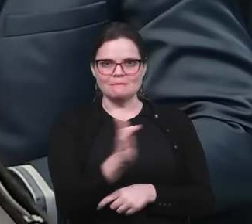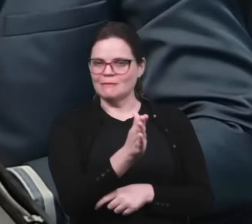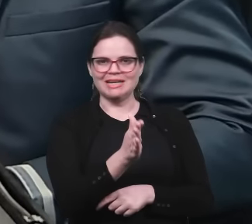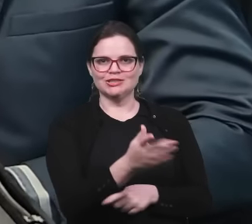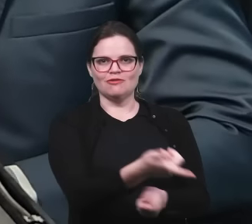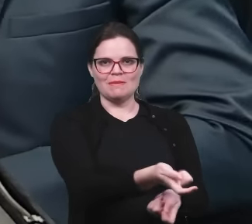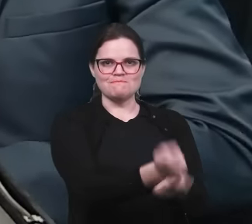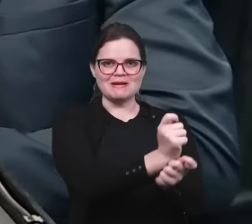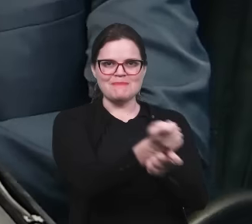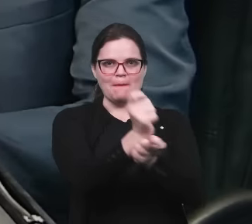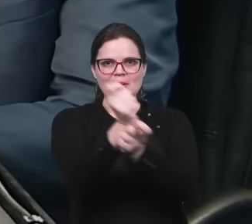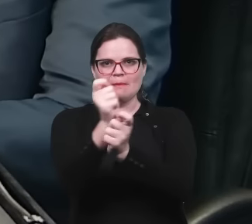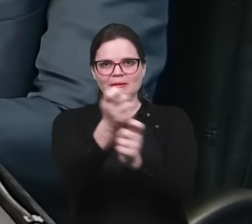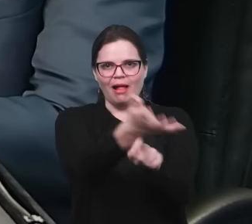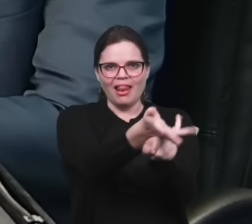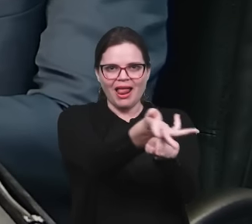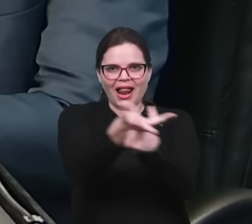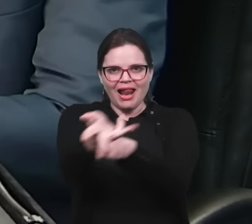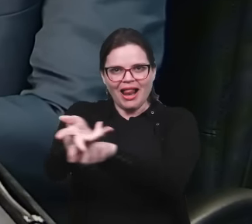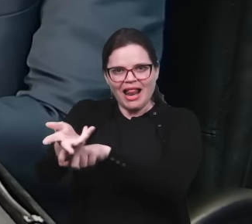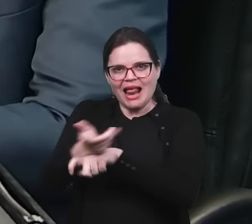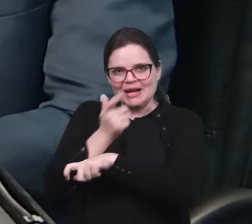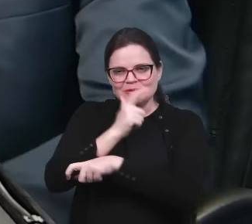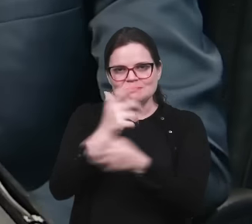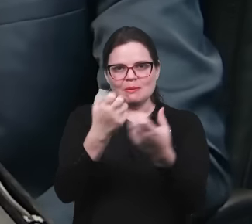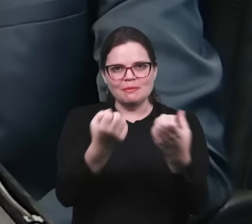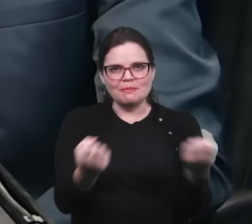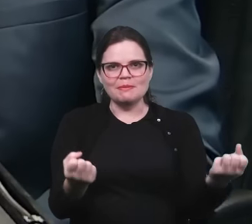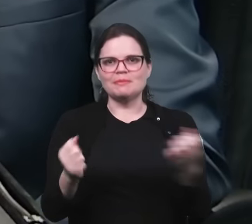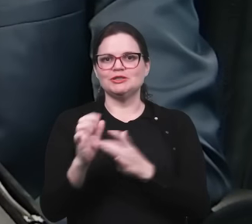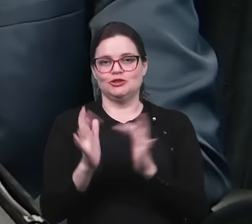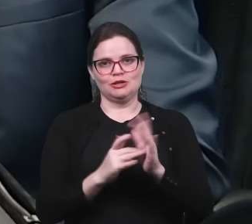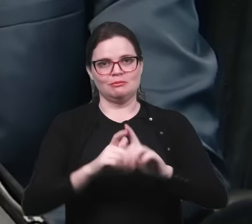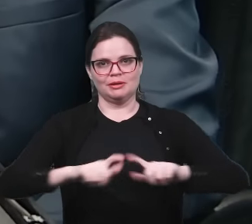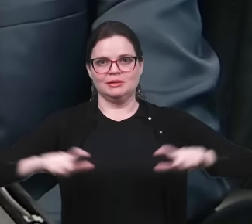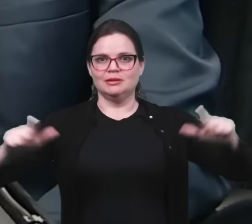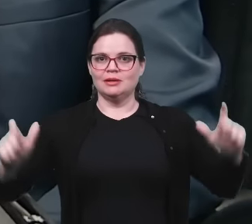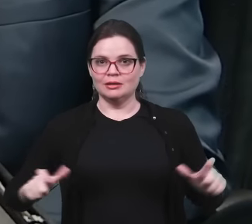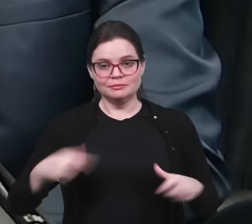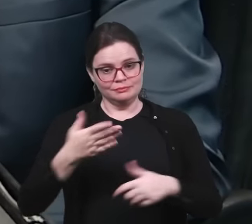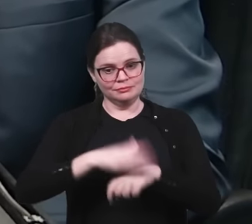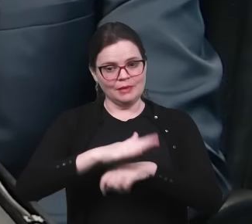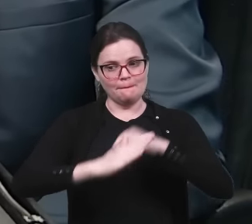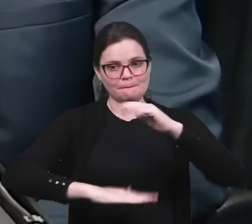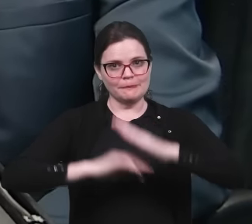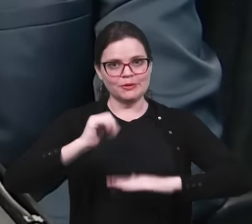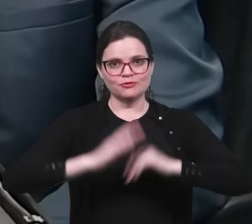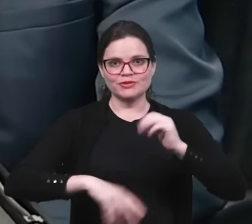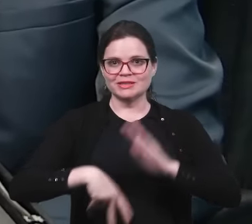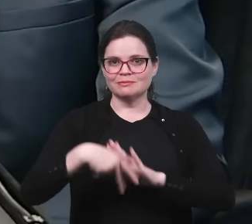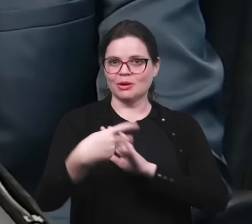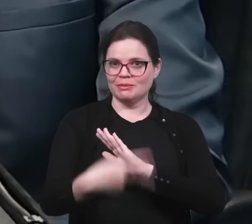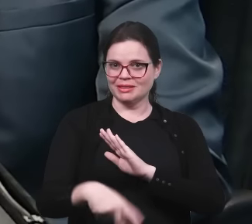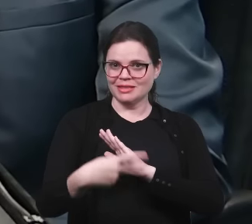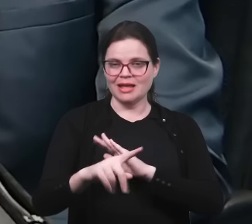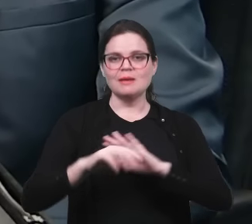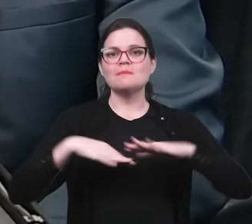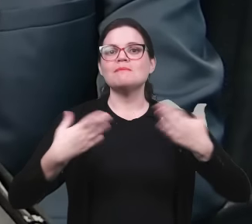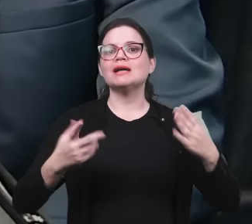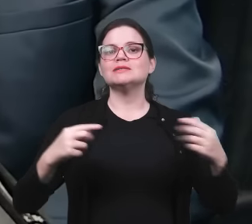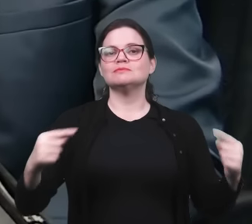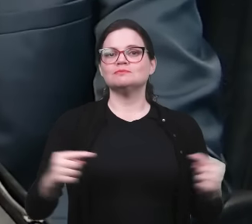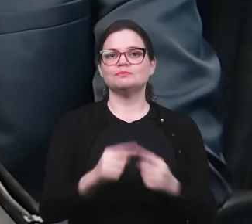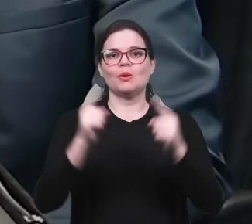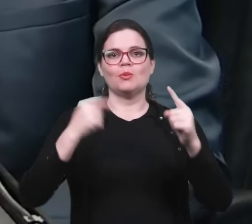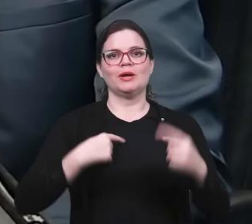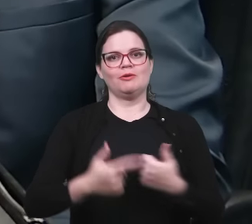peixe, agora era pesca de almas, né? Era um pescador, agora ele estava exercendo a sua vocação, a